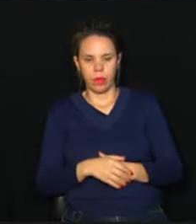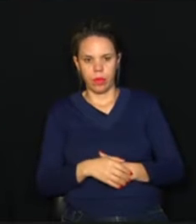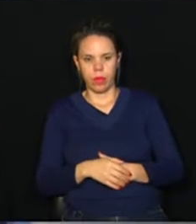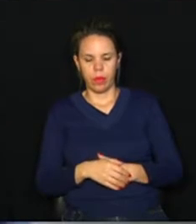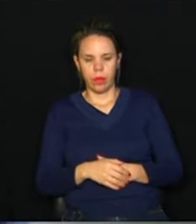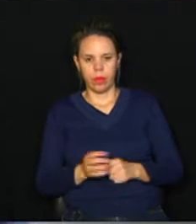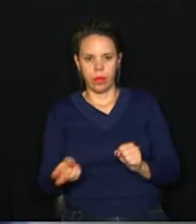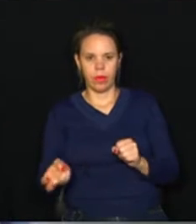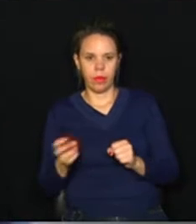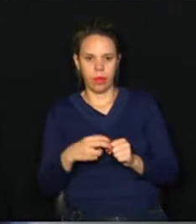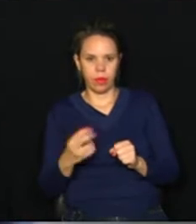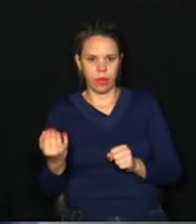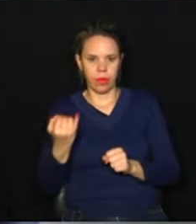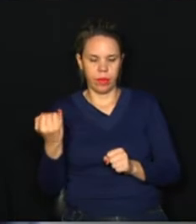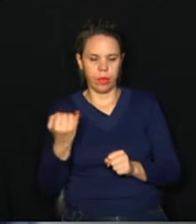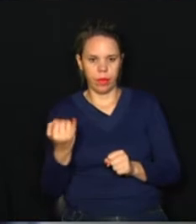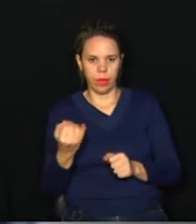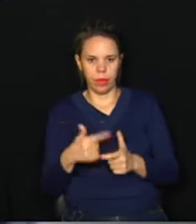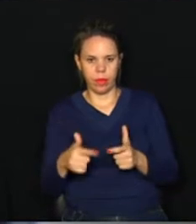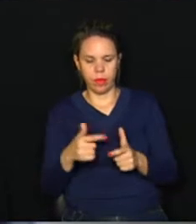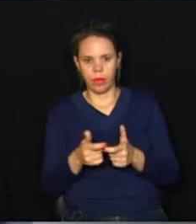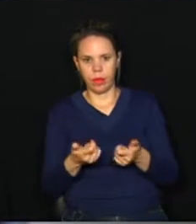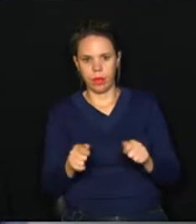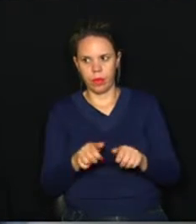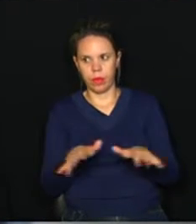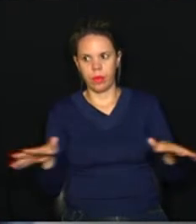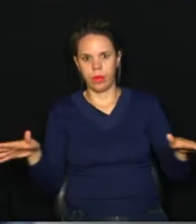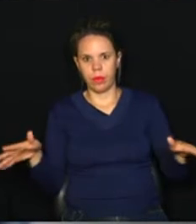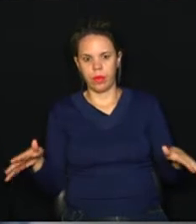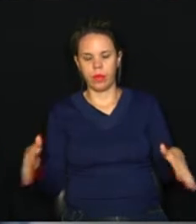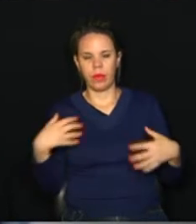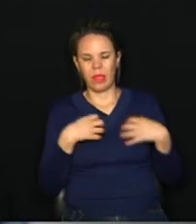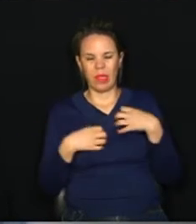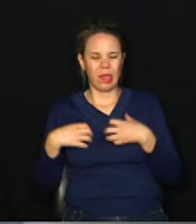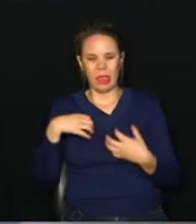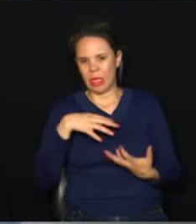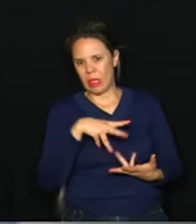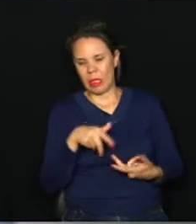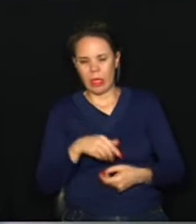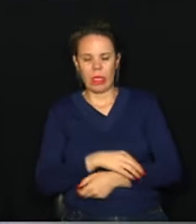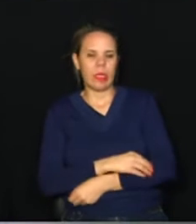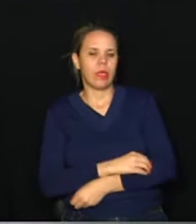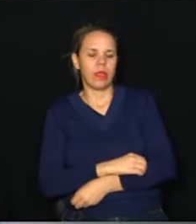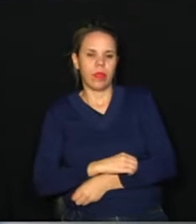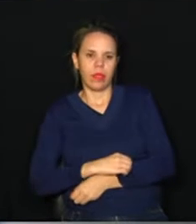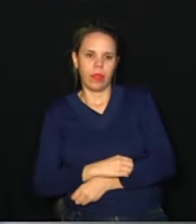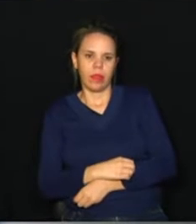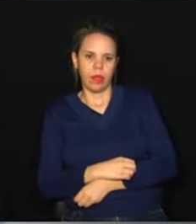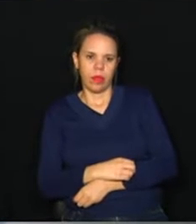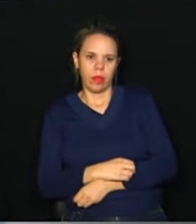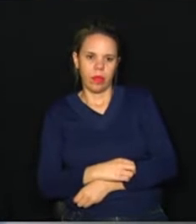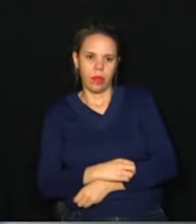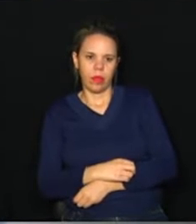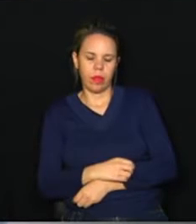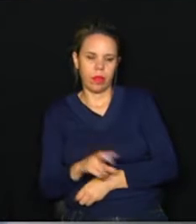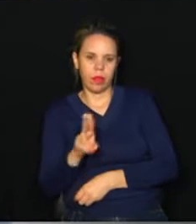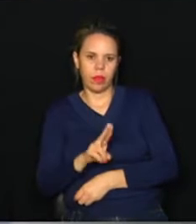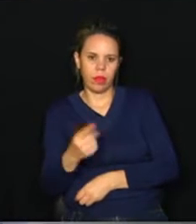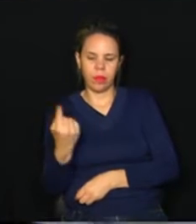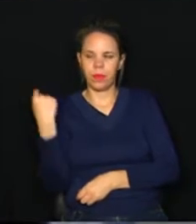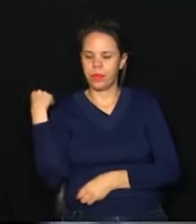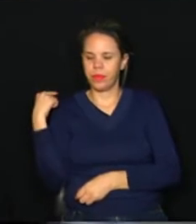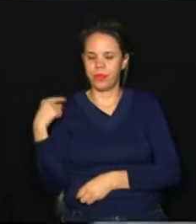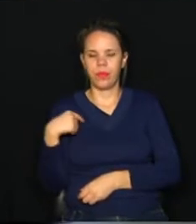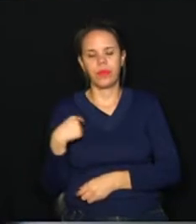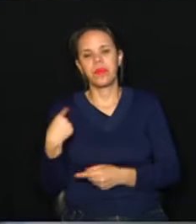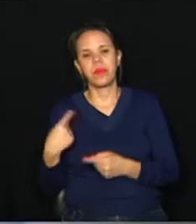vírus importante que está causando essa pandemia infernal no mundo inteiro. E um dos argumentos utilizados na época